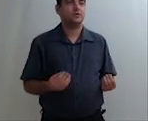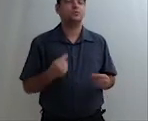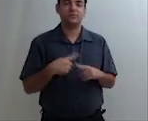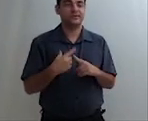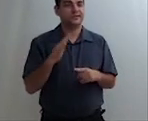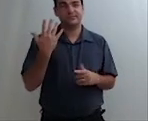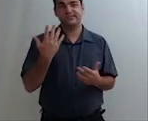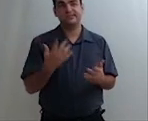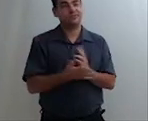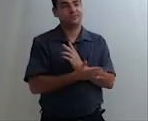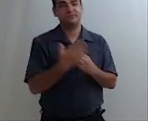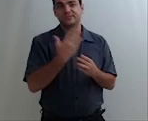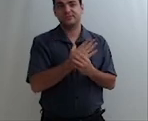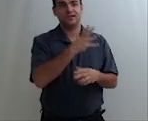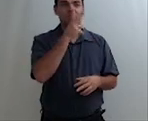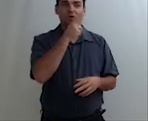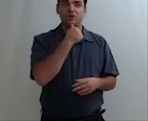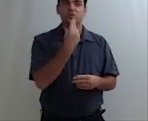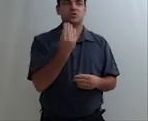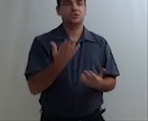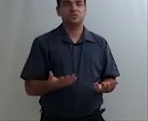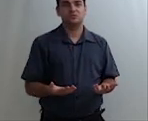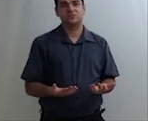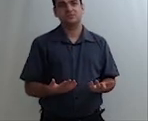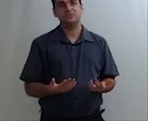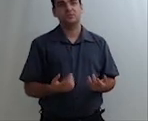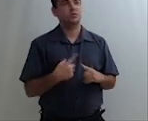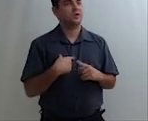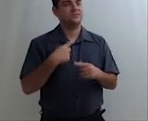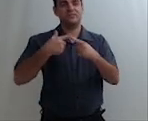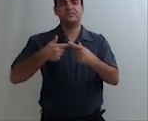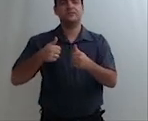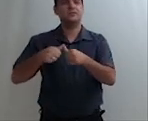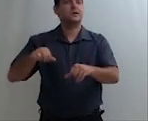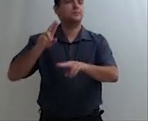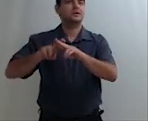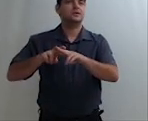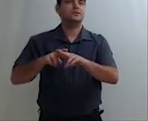como ele se encontra custodiado desde